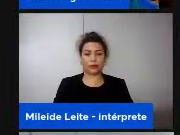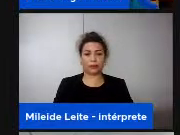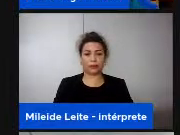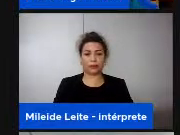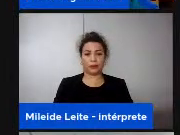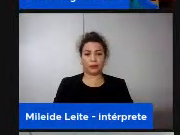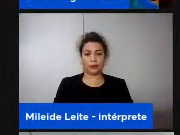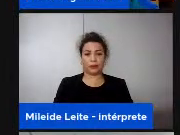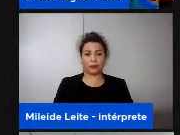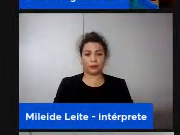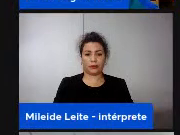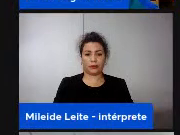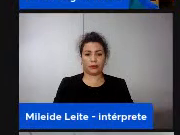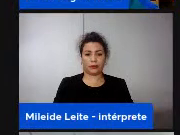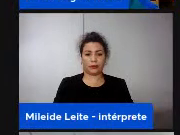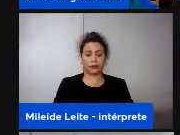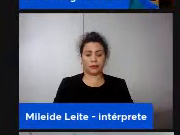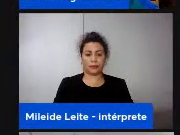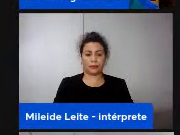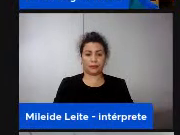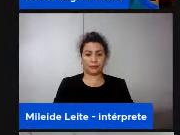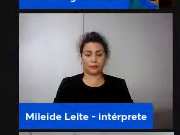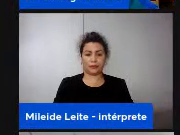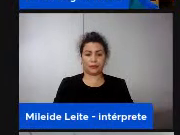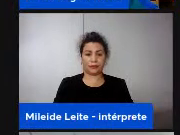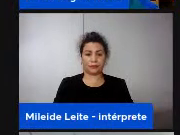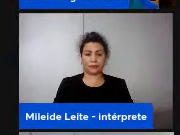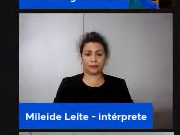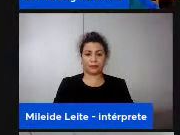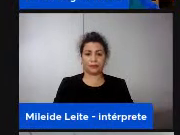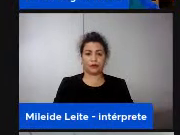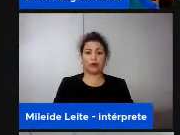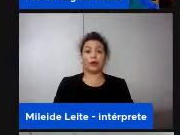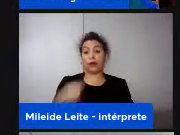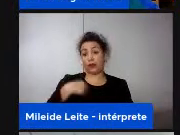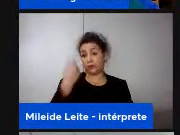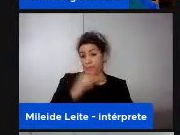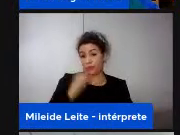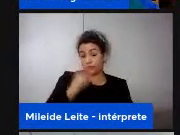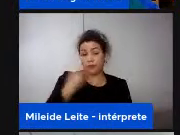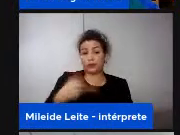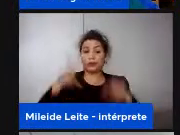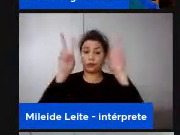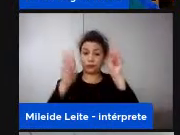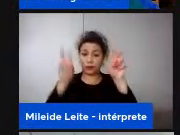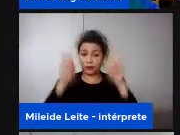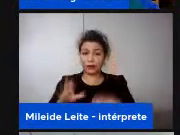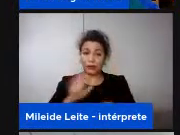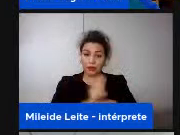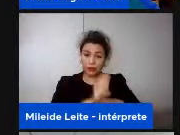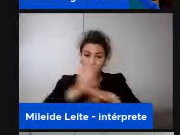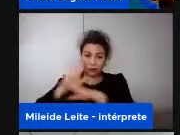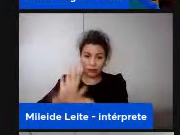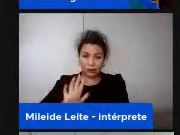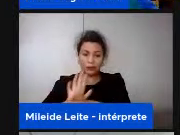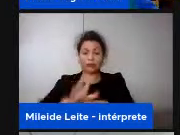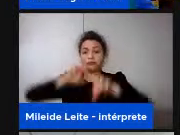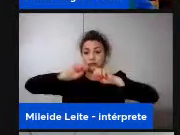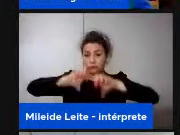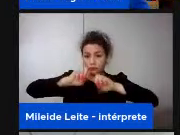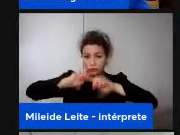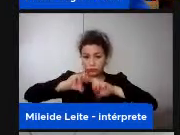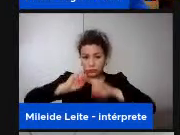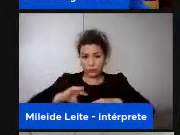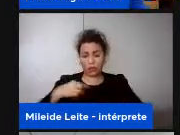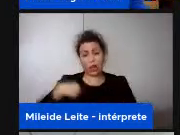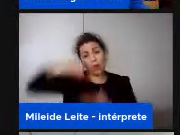também funciona. Também, né? Eu vou falar sobre as contribuições da educação. Sou a